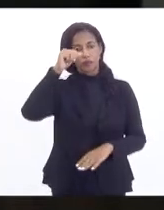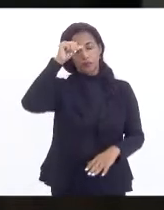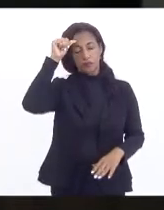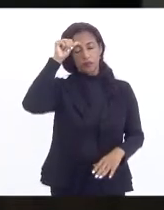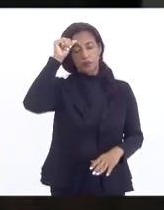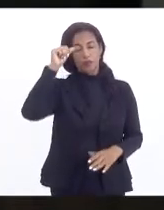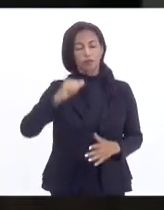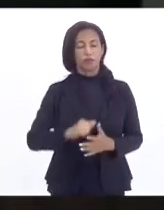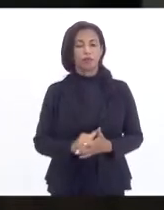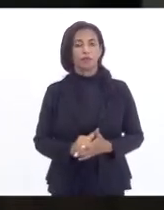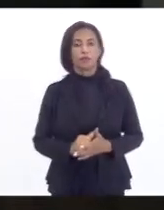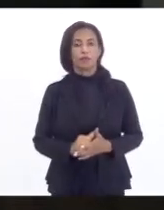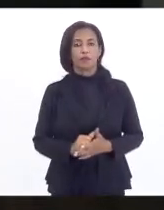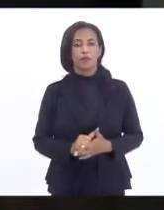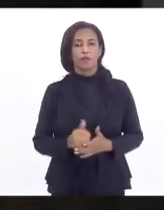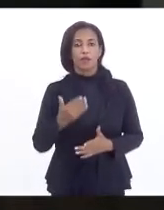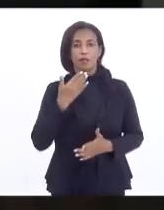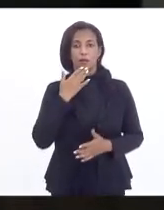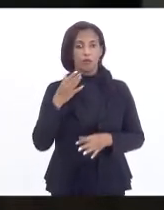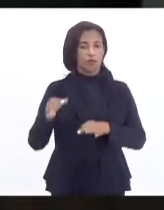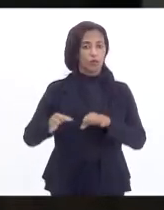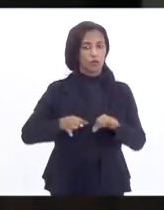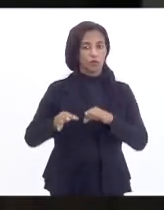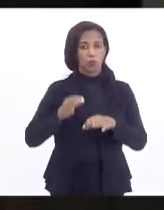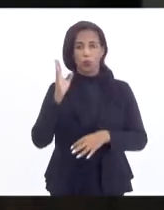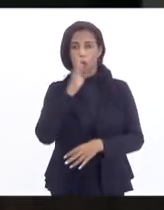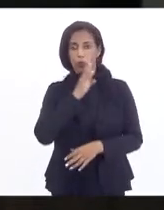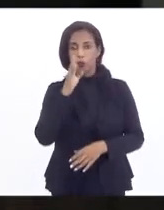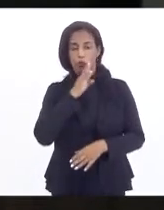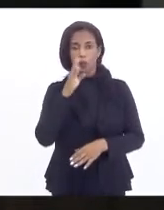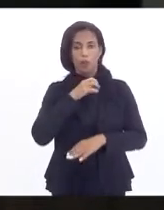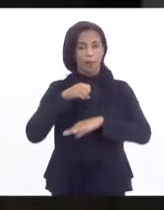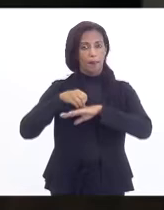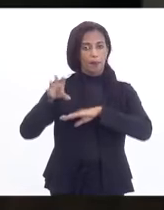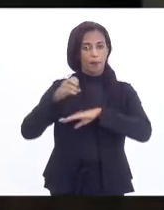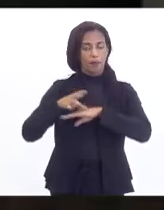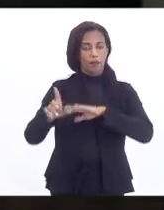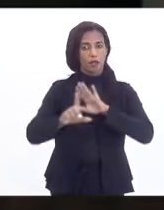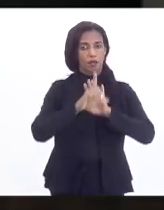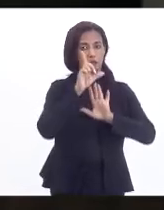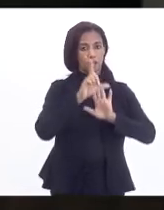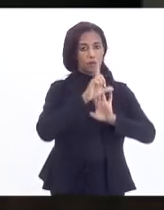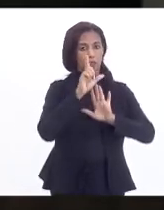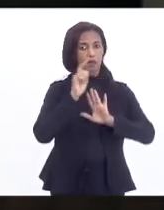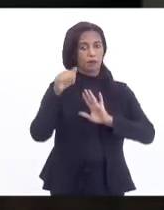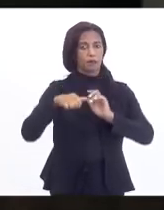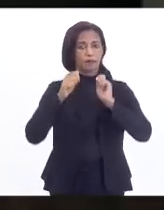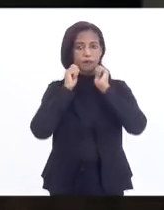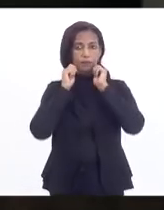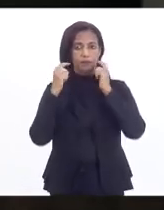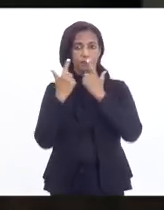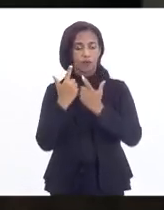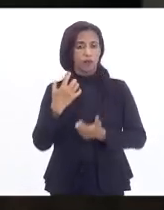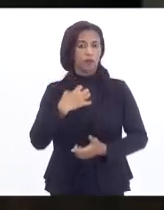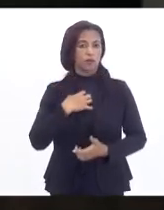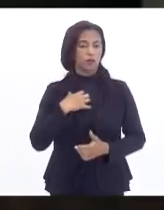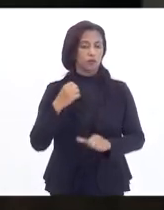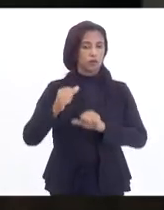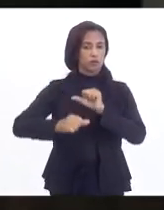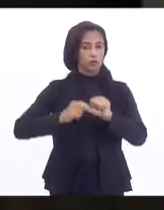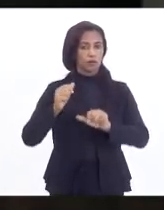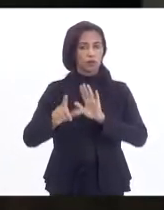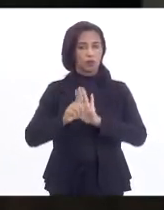Castro, a adoção de medidas necessárias e urgentes para envio de mensagens legislativas para esta Casa, no sentido de promover alterações da